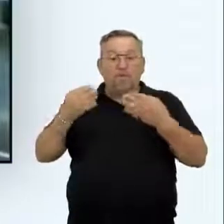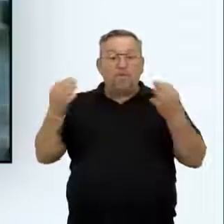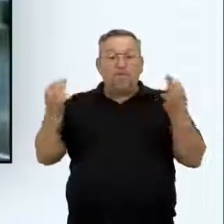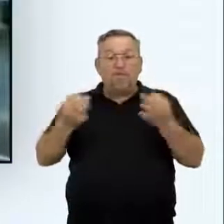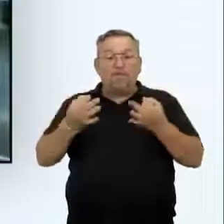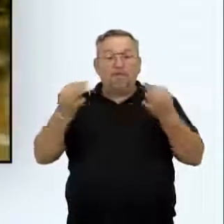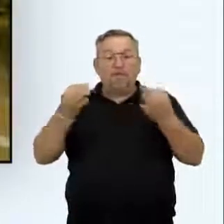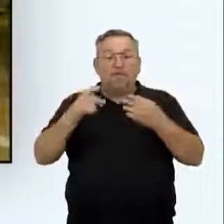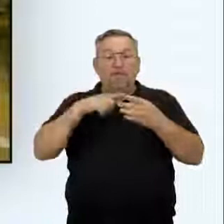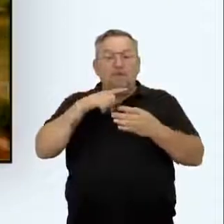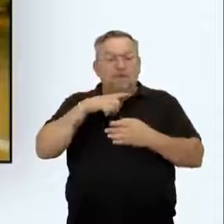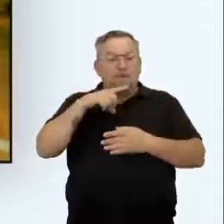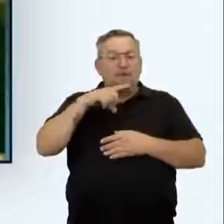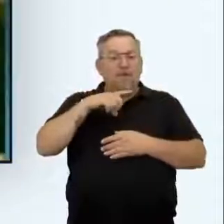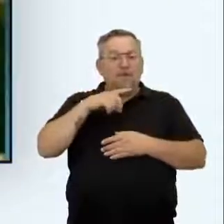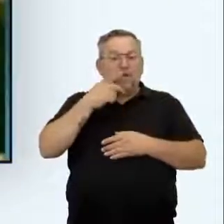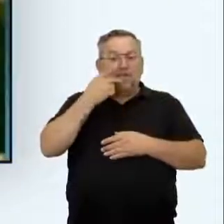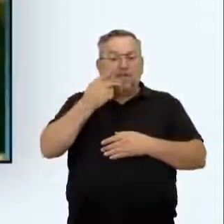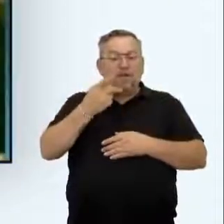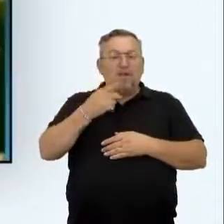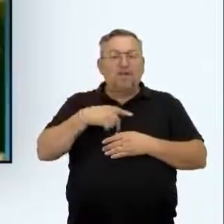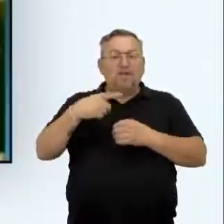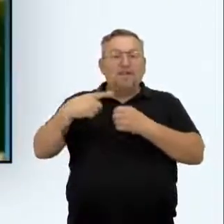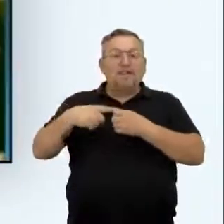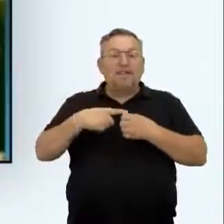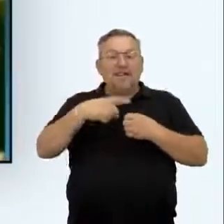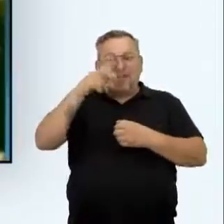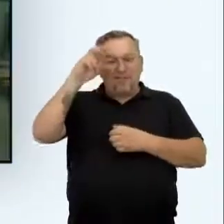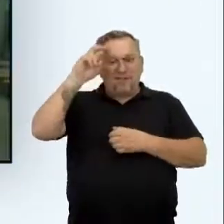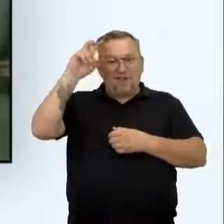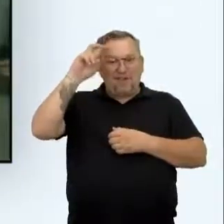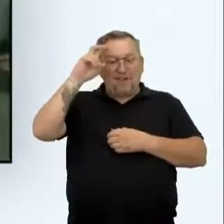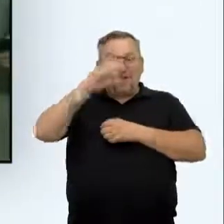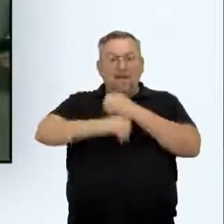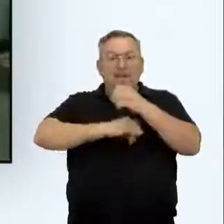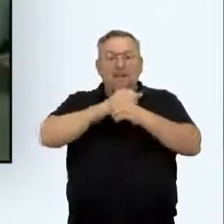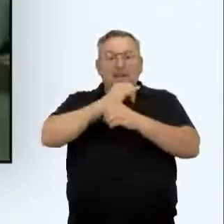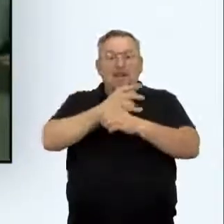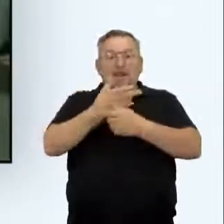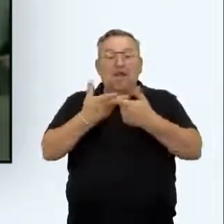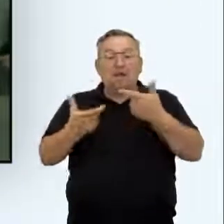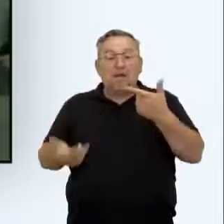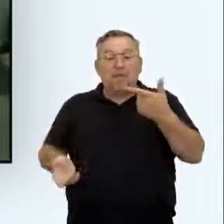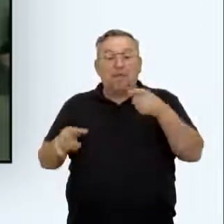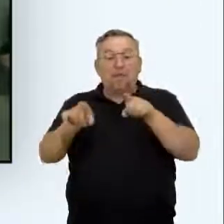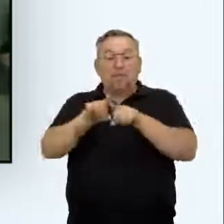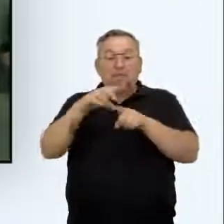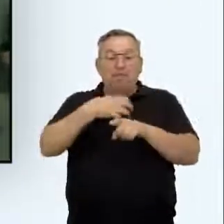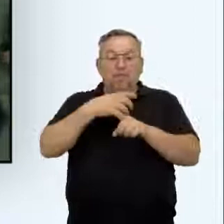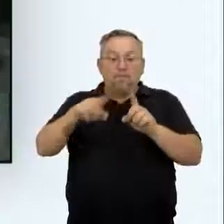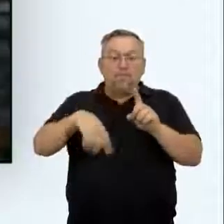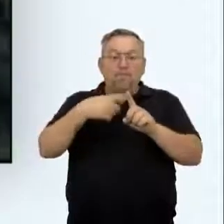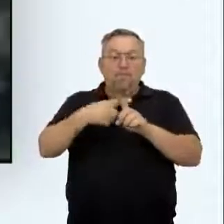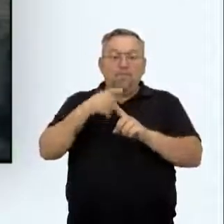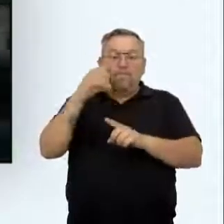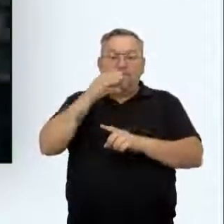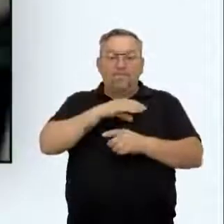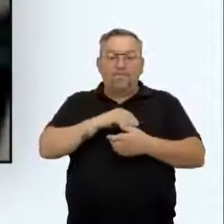ao que as chamadas cidades inteligentes, a internet das coisas, de uma forma muito mais